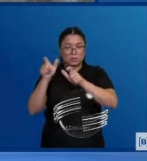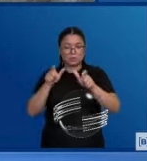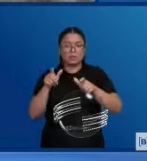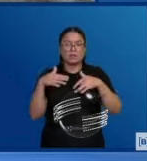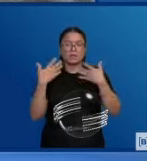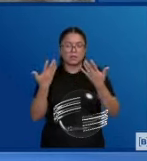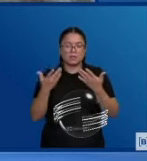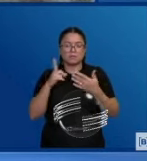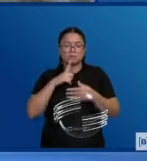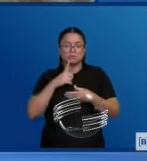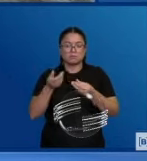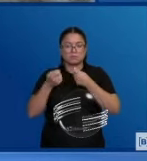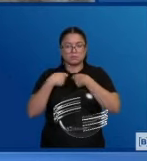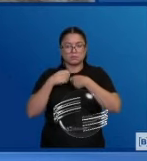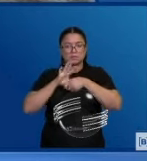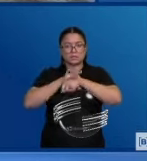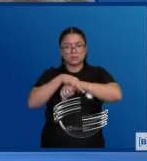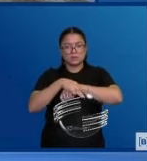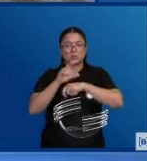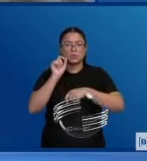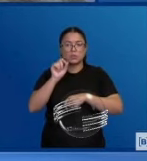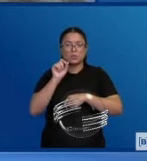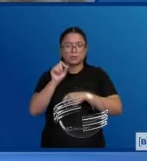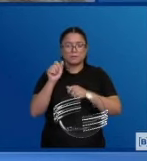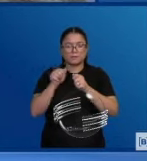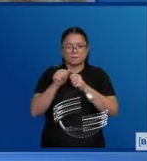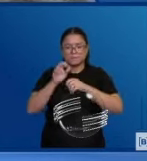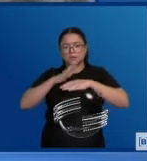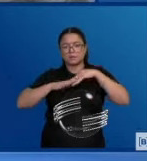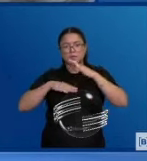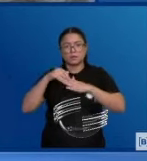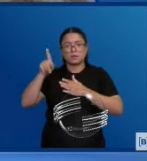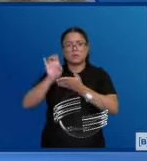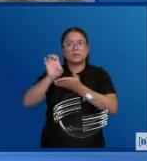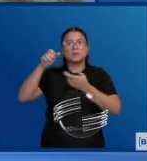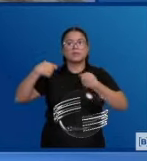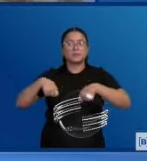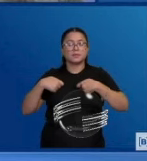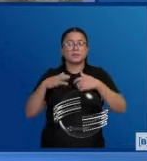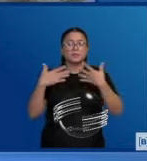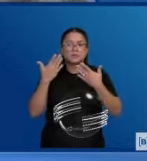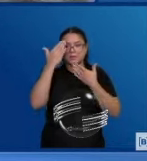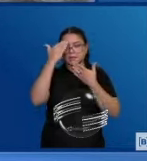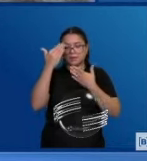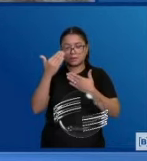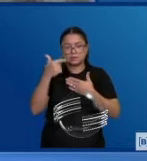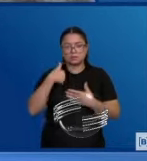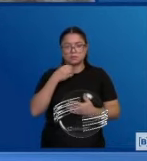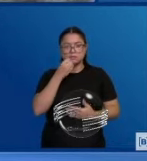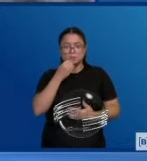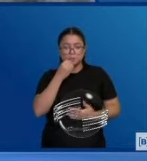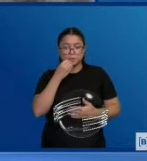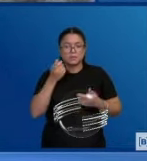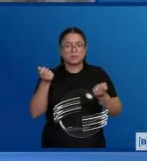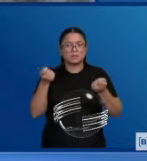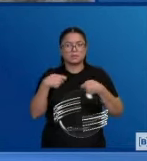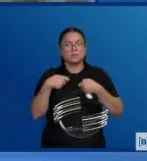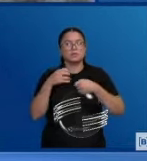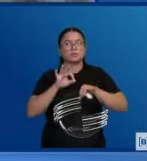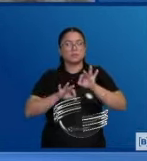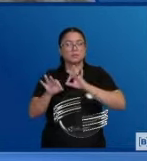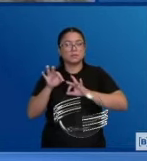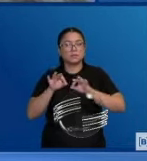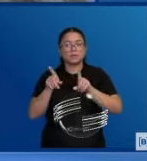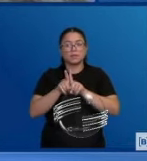fazer aquilo que o Estado precisa. Então, agradeço a oportunidade de estar participando, parabenizo todo o time da EGEA